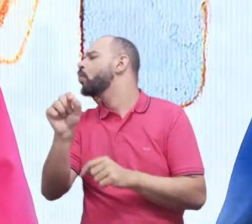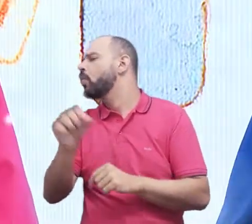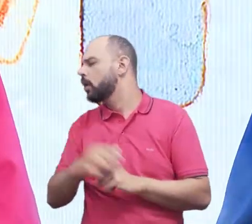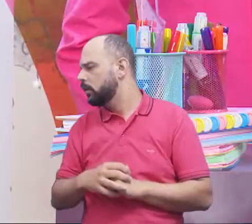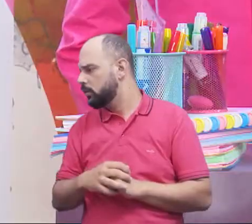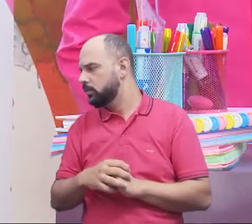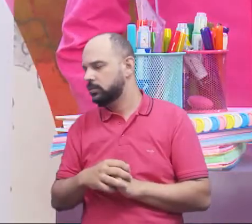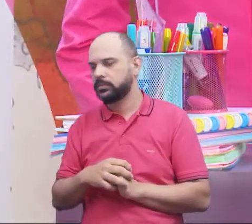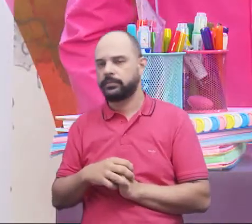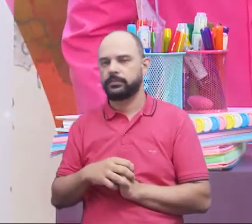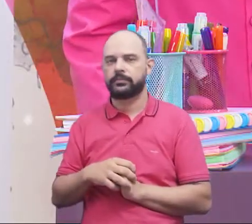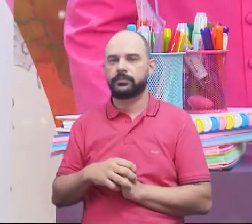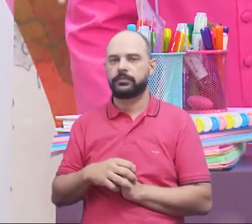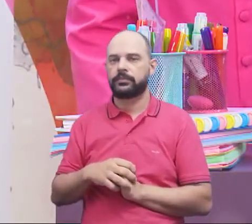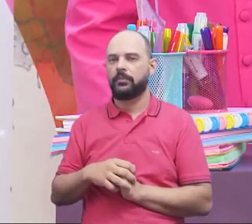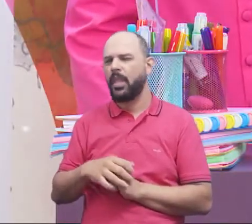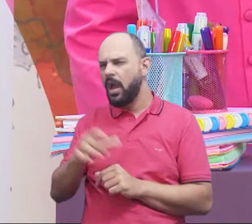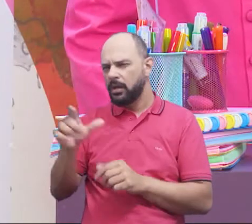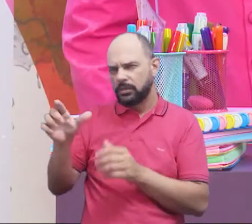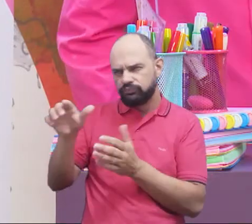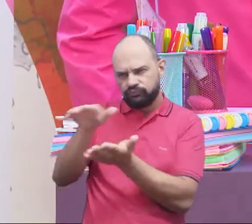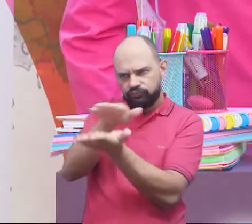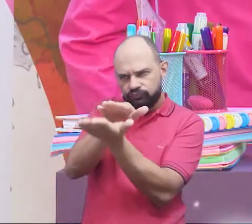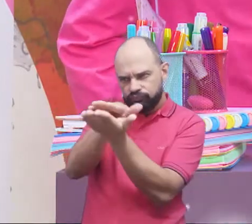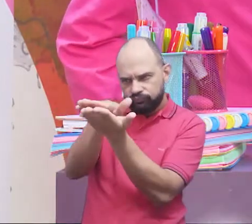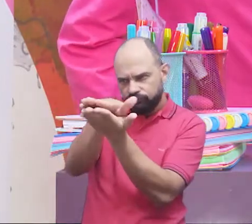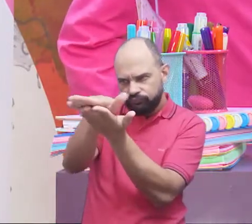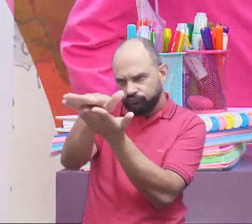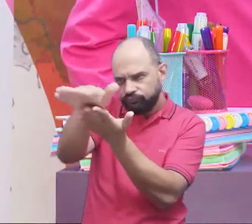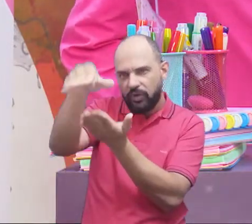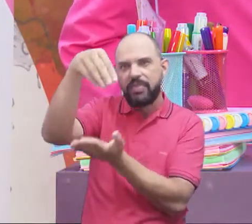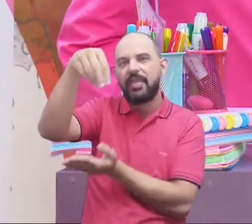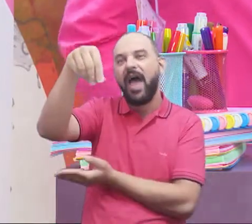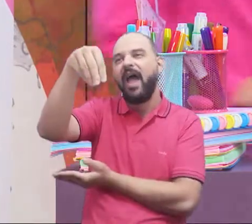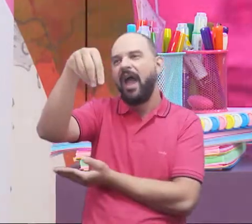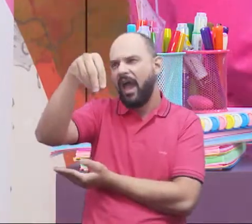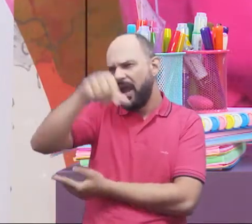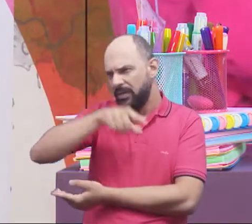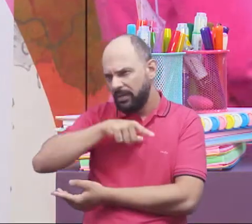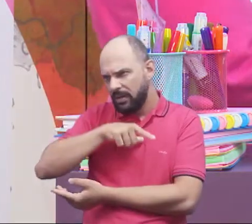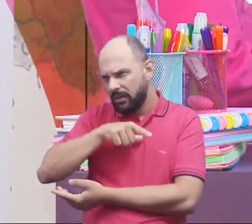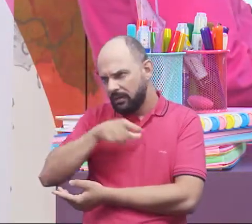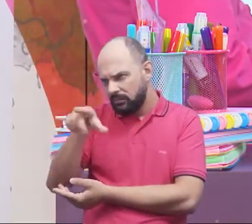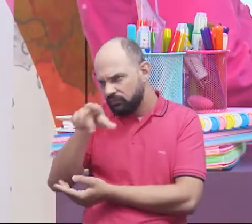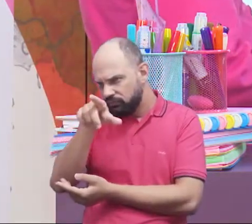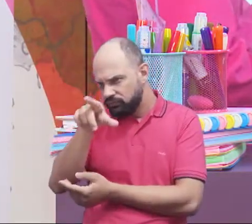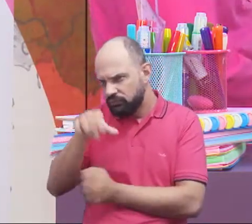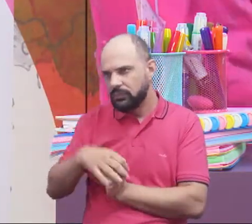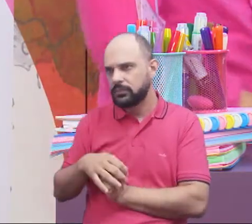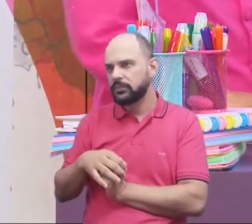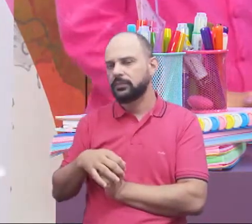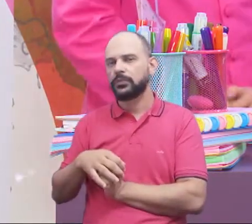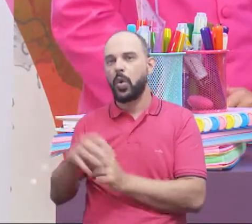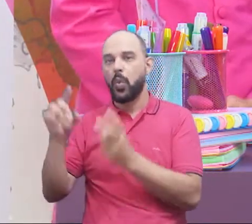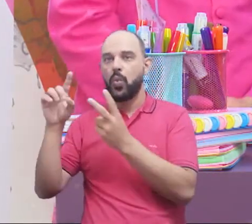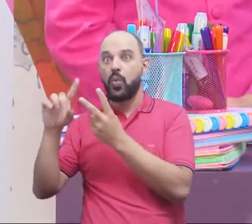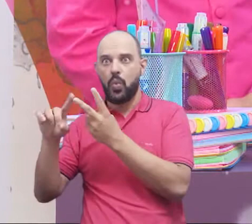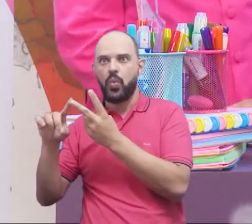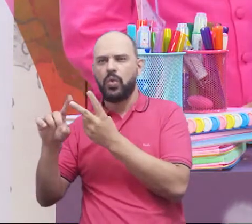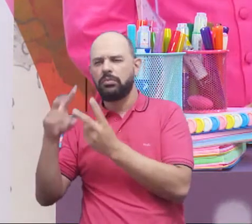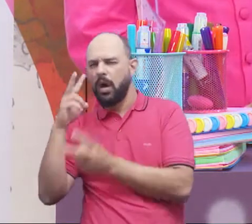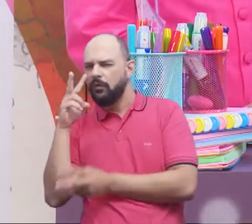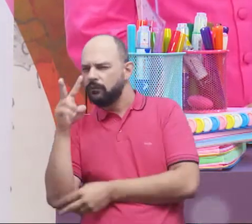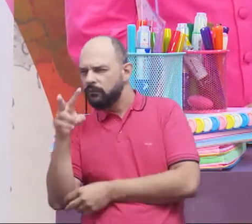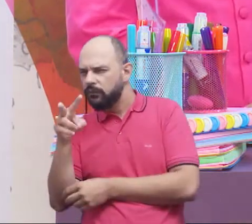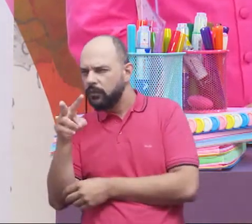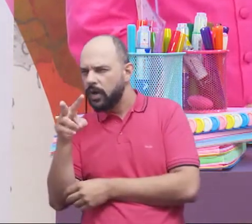veem? Bem, eu vejo uma estrada de terra, disse o irmão mais velho. Eu vejo